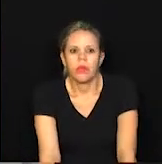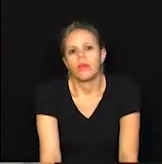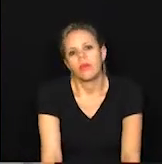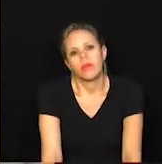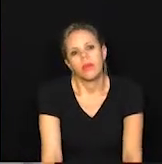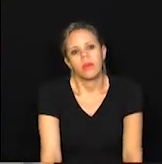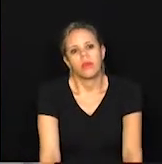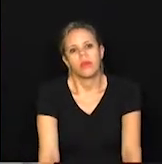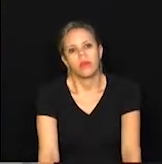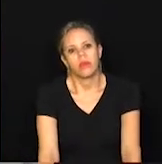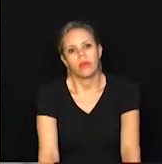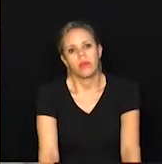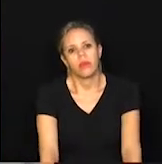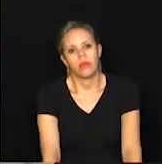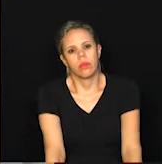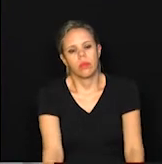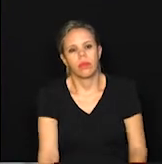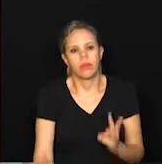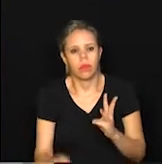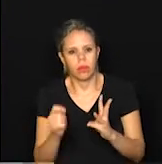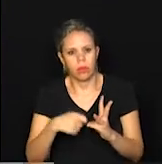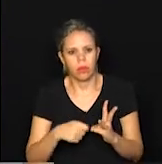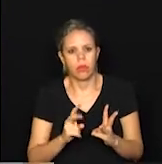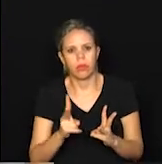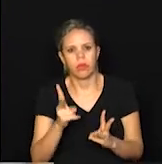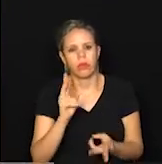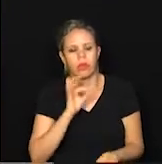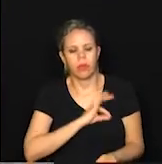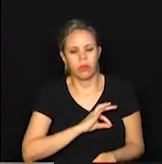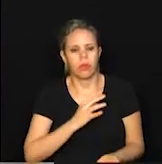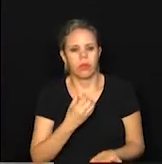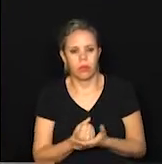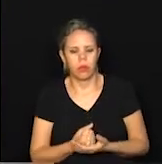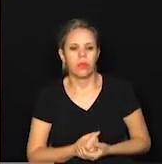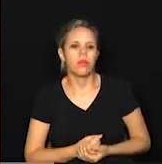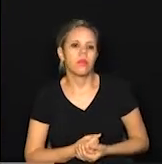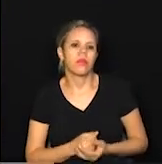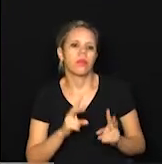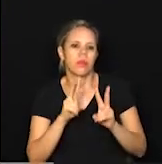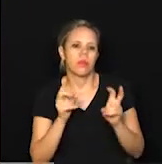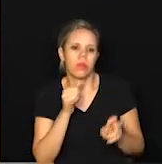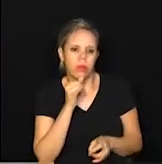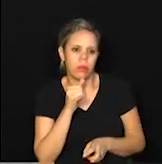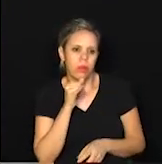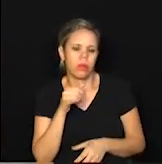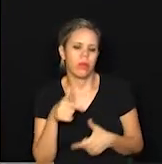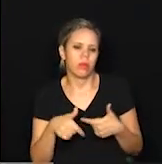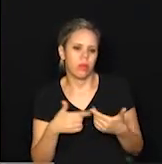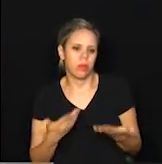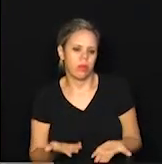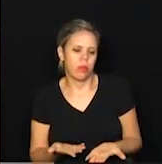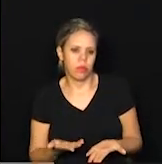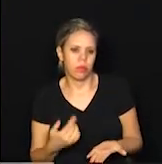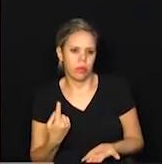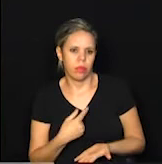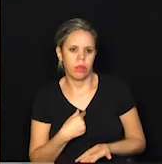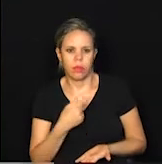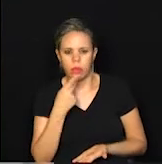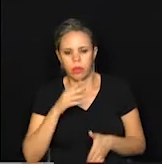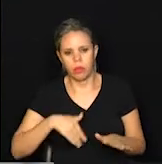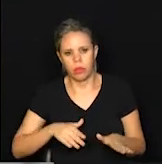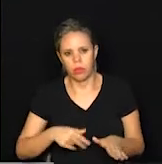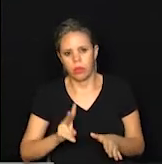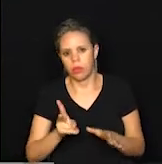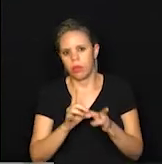mais 3 meses. Com relação ao esporte na nossa cidade aqui, os clubes estão sempre